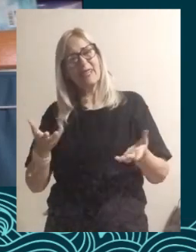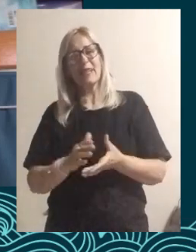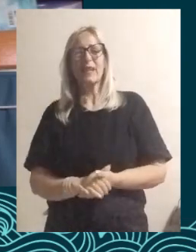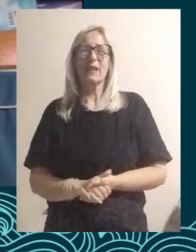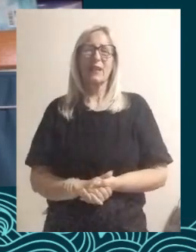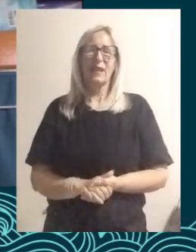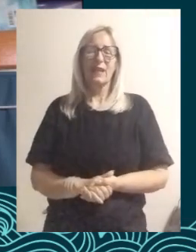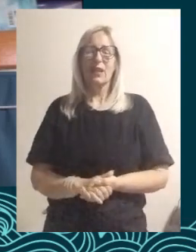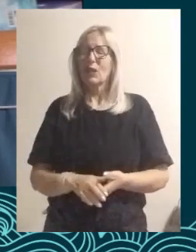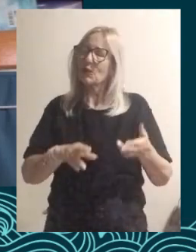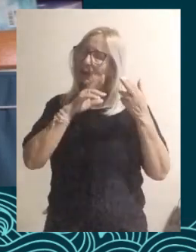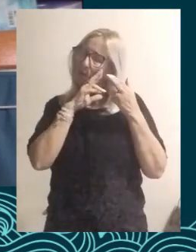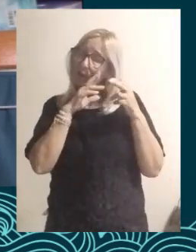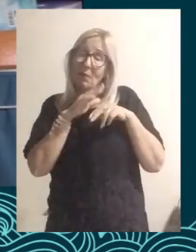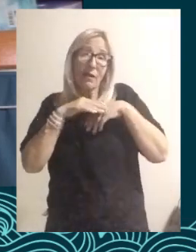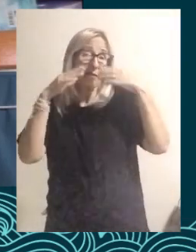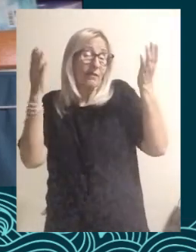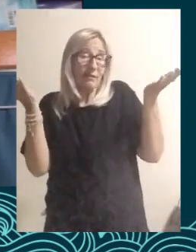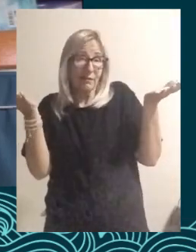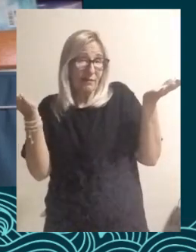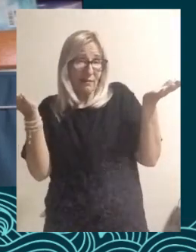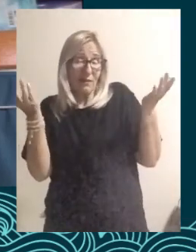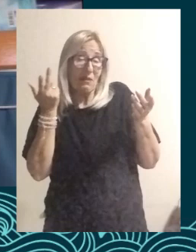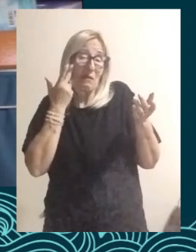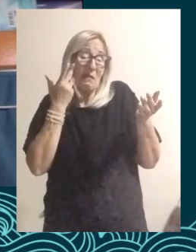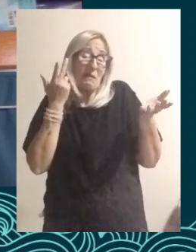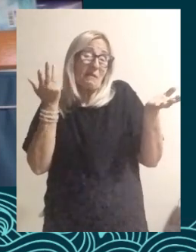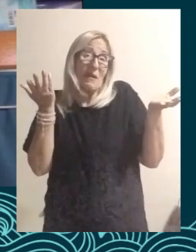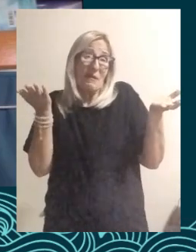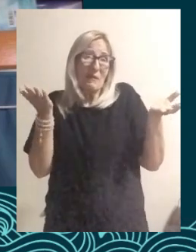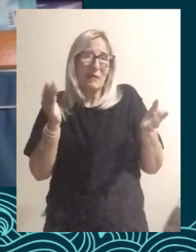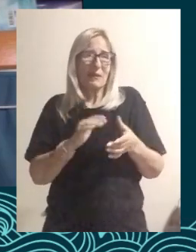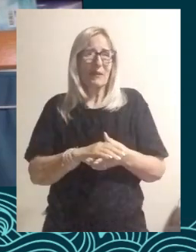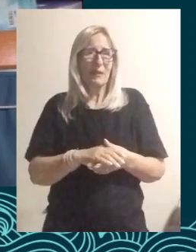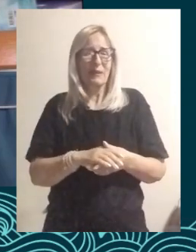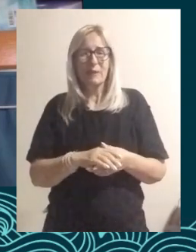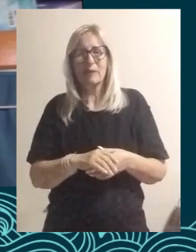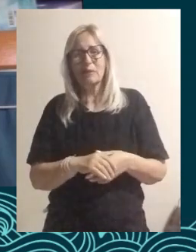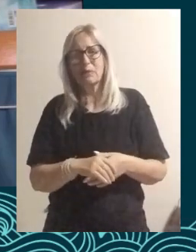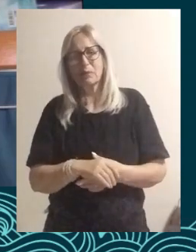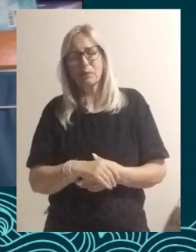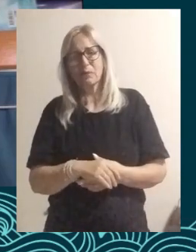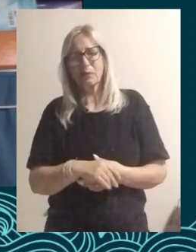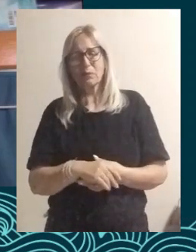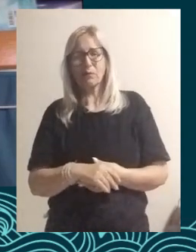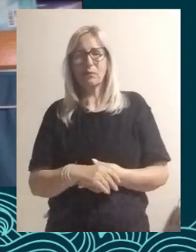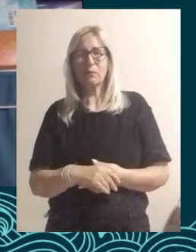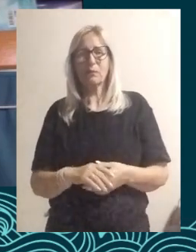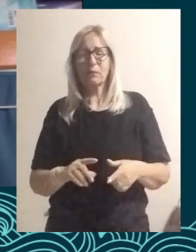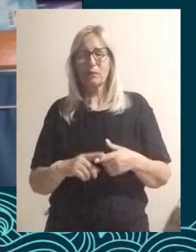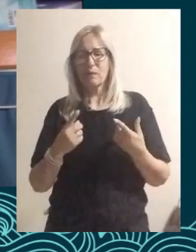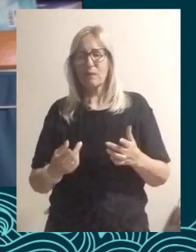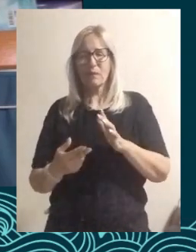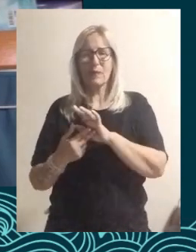aquilo que a gente quer fazer. Às vezes pode ser dormir mais. Eu acho que dormir mais é uma coisa que a gente está sempre